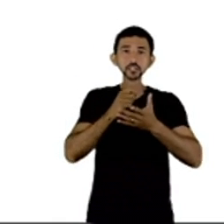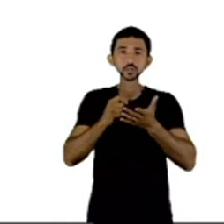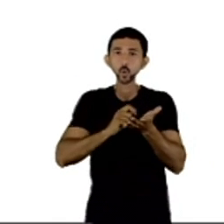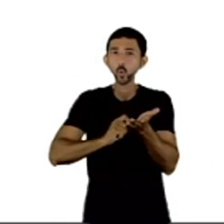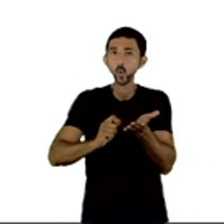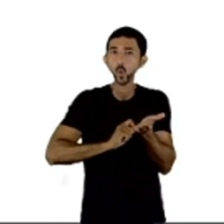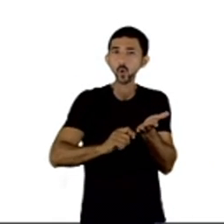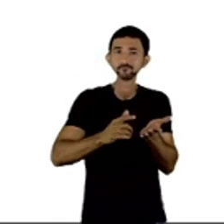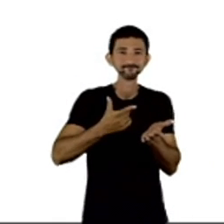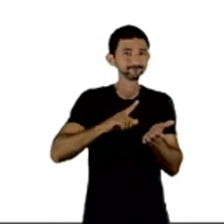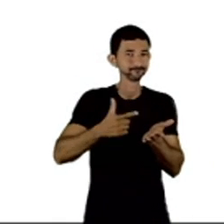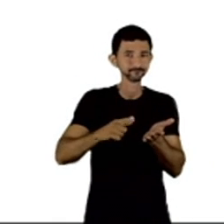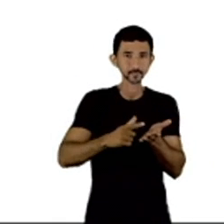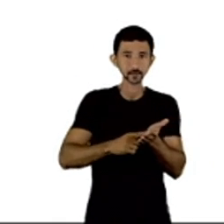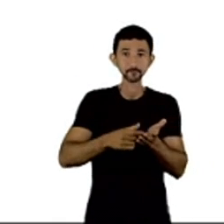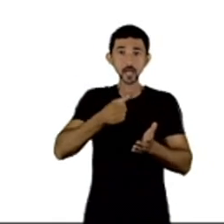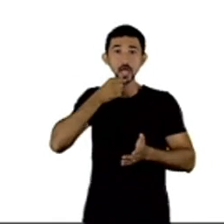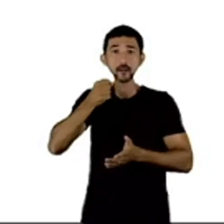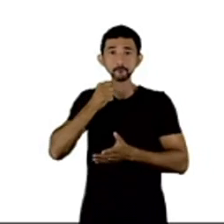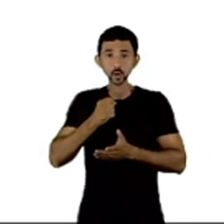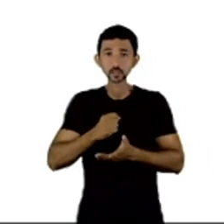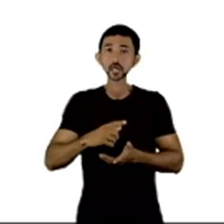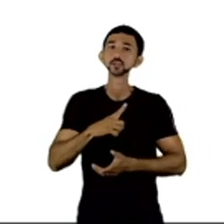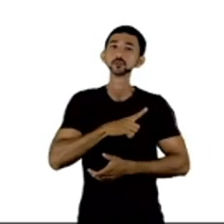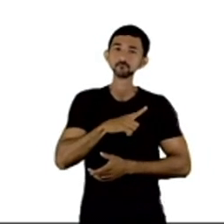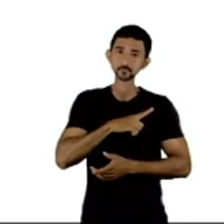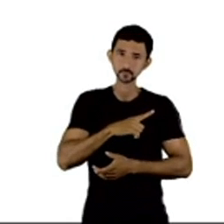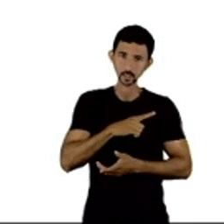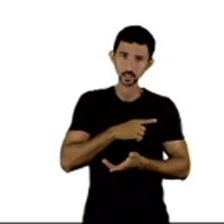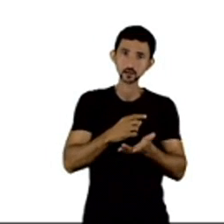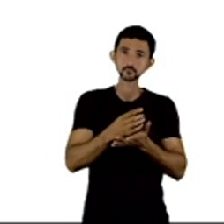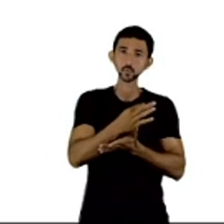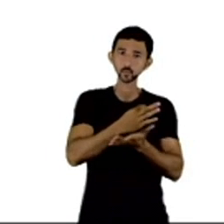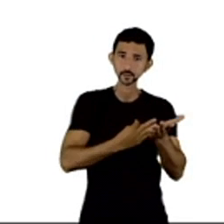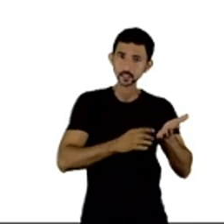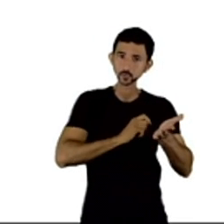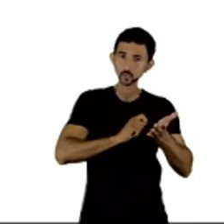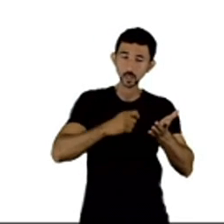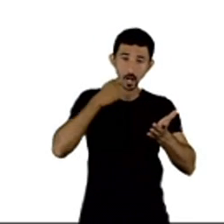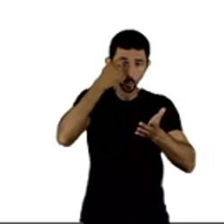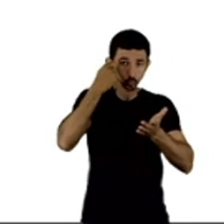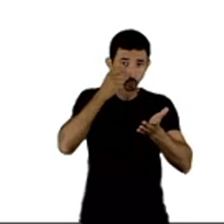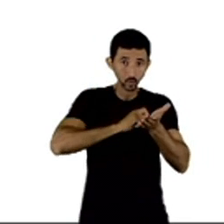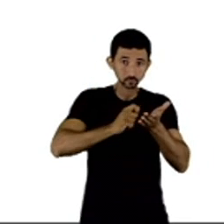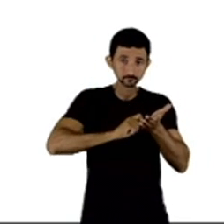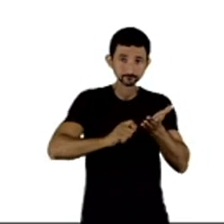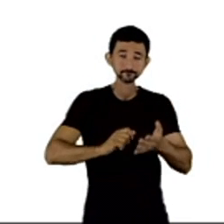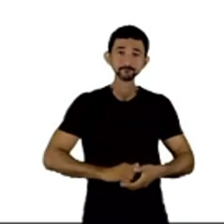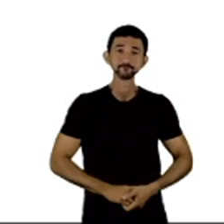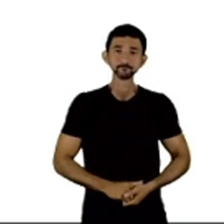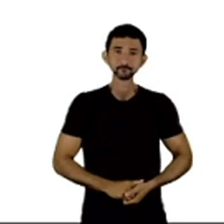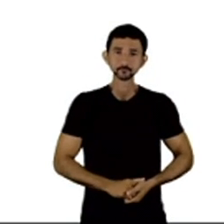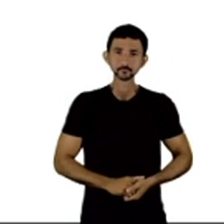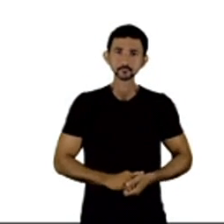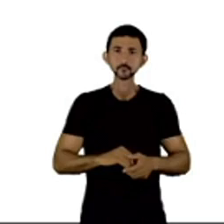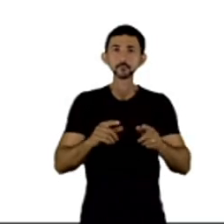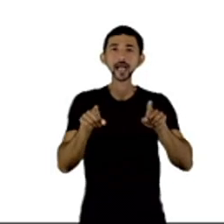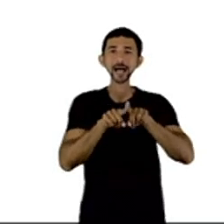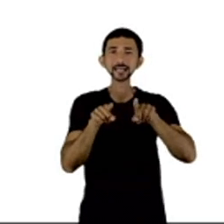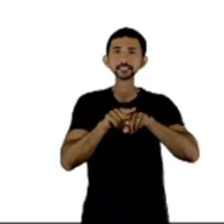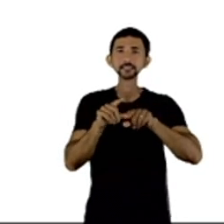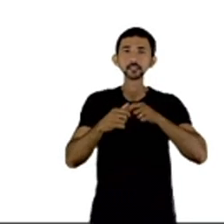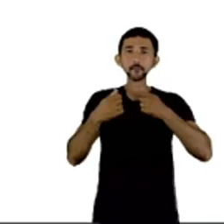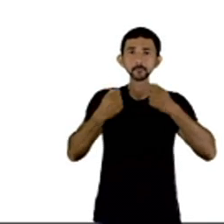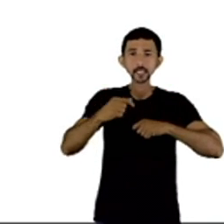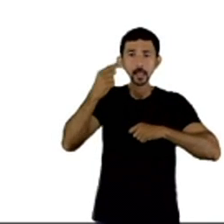por ninguém. Já na reportagem, nós teremos um texto assinado pelo autor. Nesse sentido, é bom